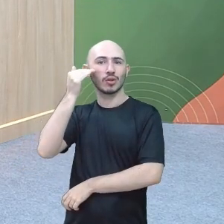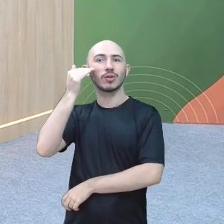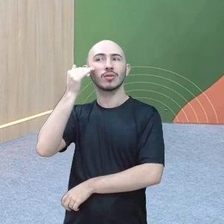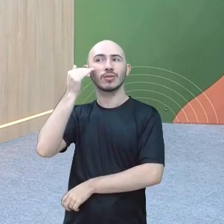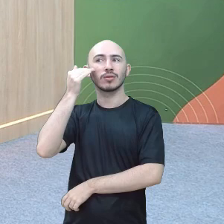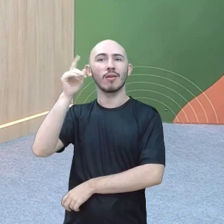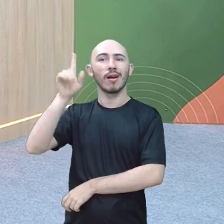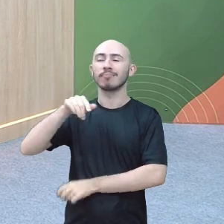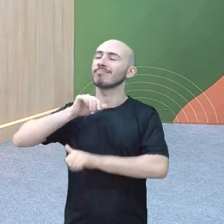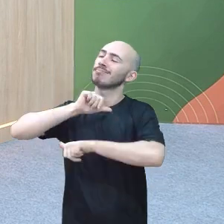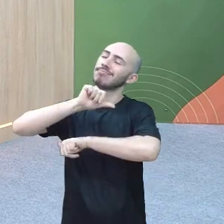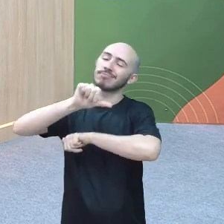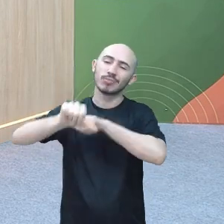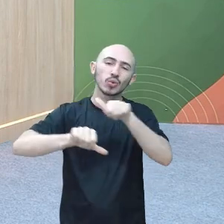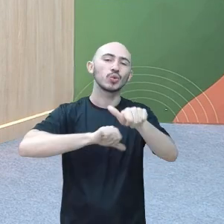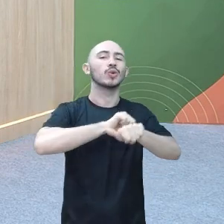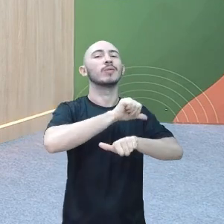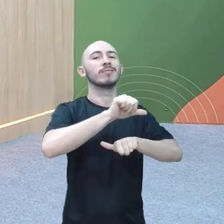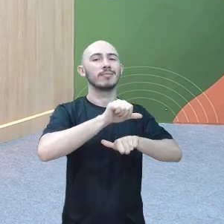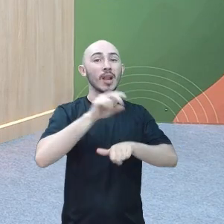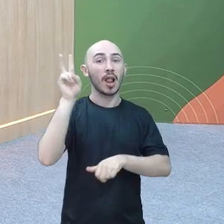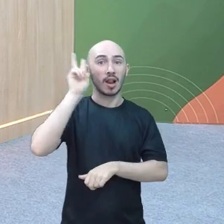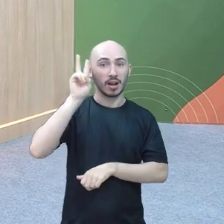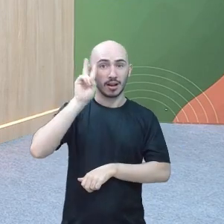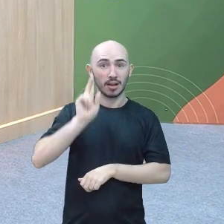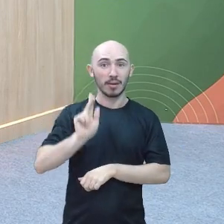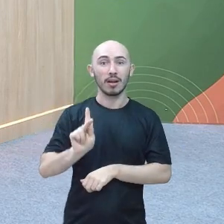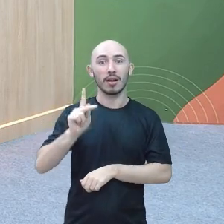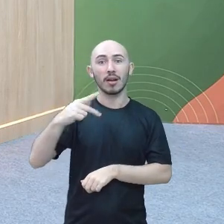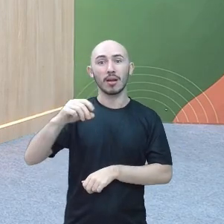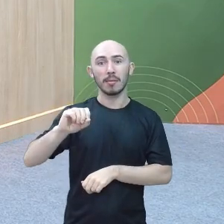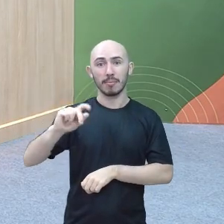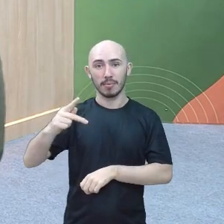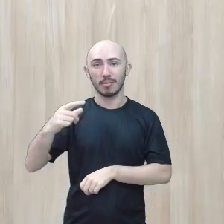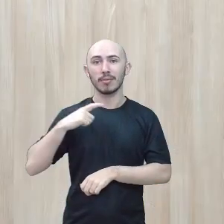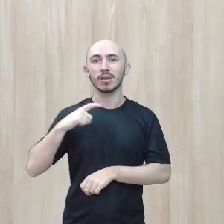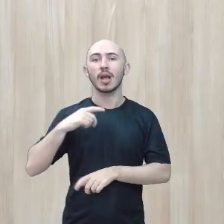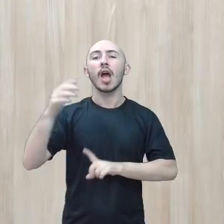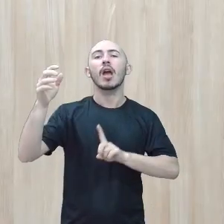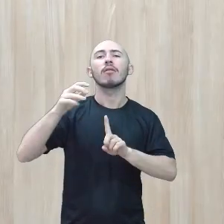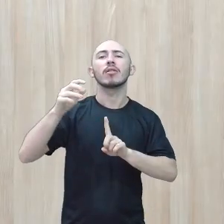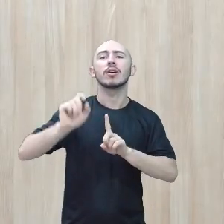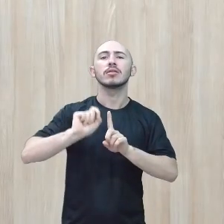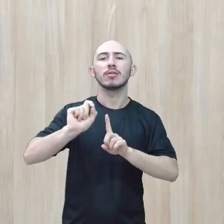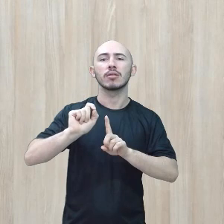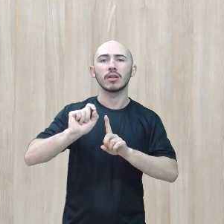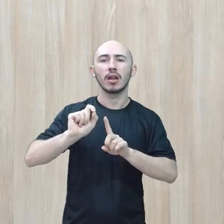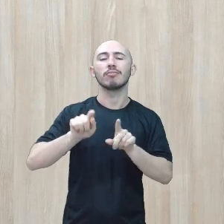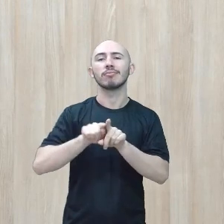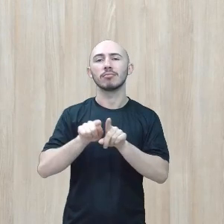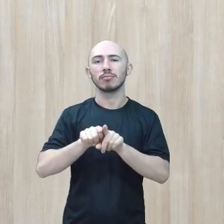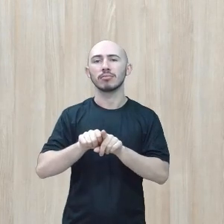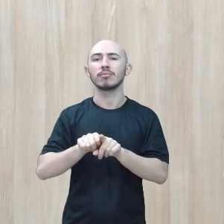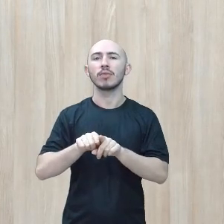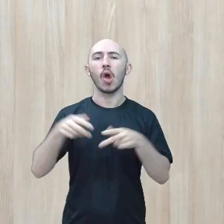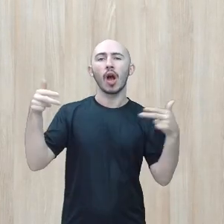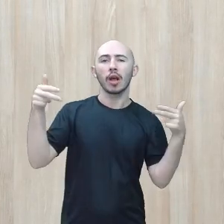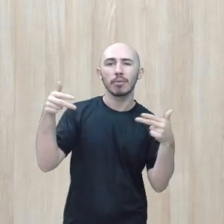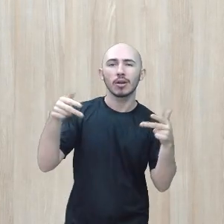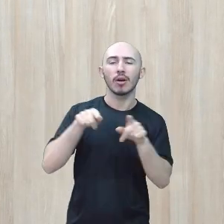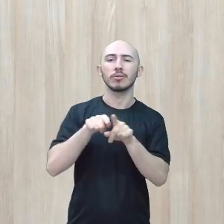é mais a mesma. Lembra que o K-pop, ele tem influências do hip-hop, do